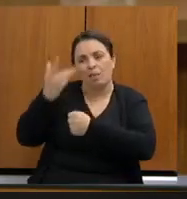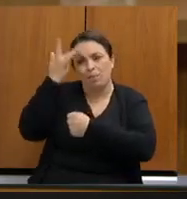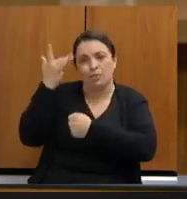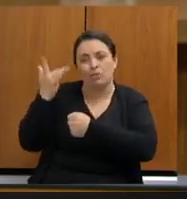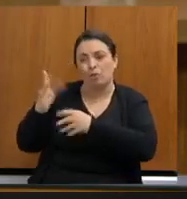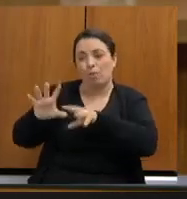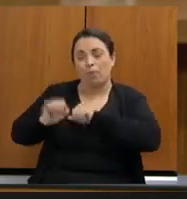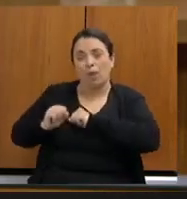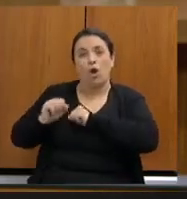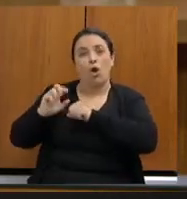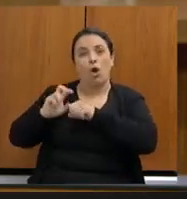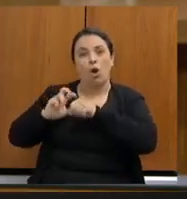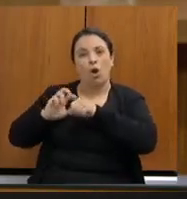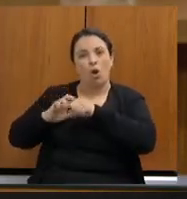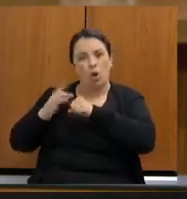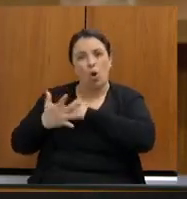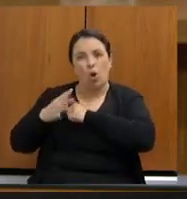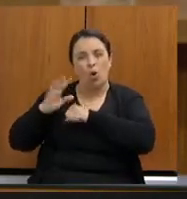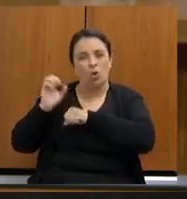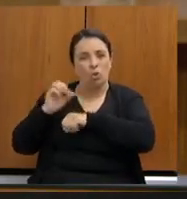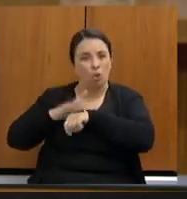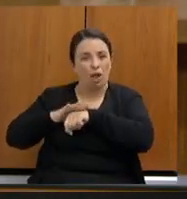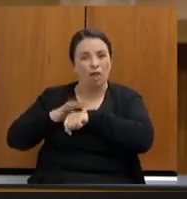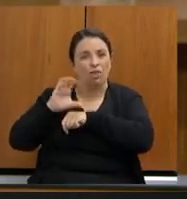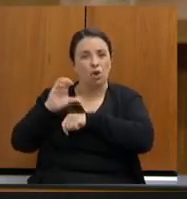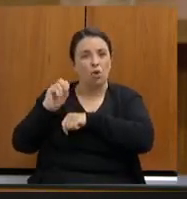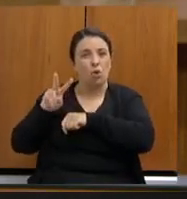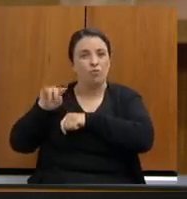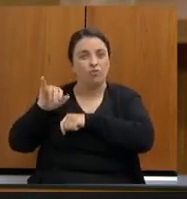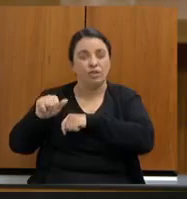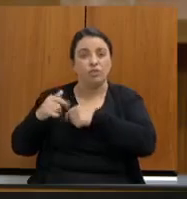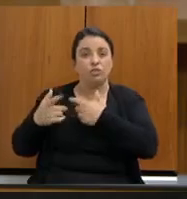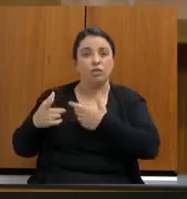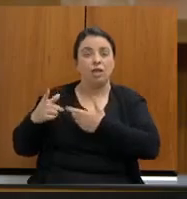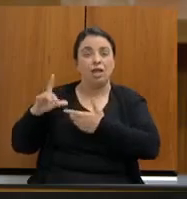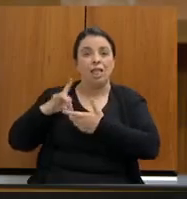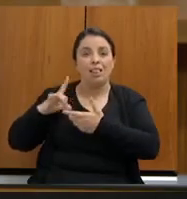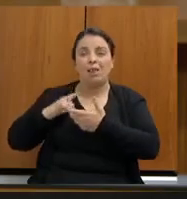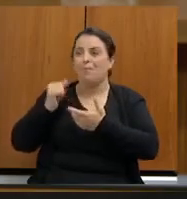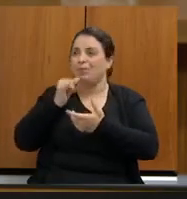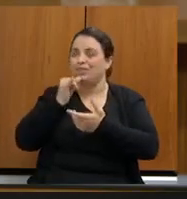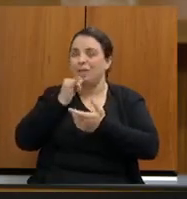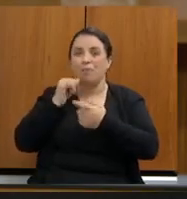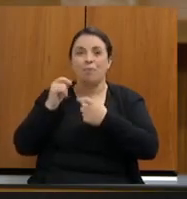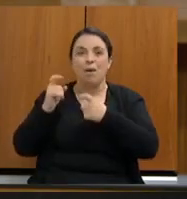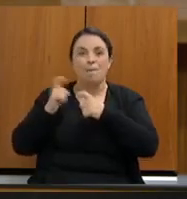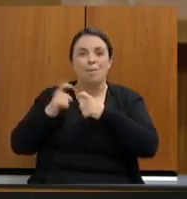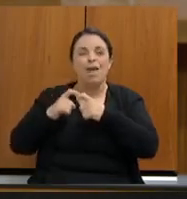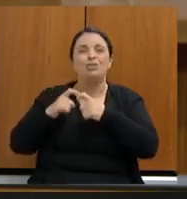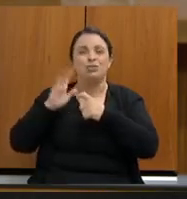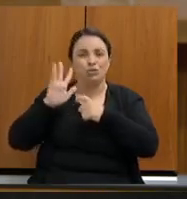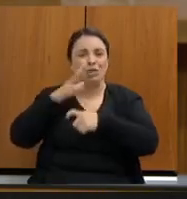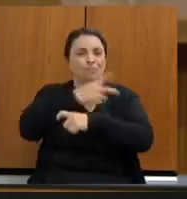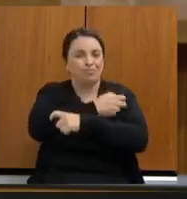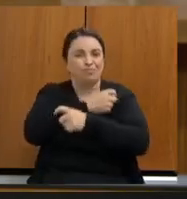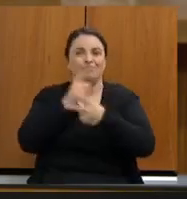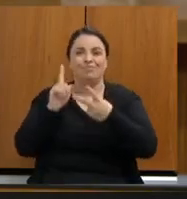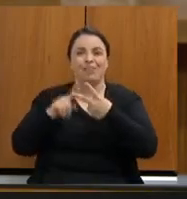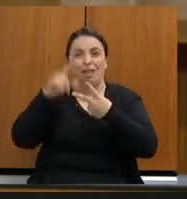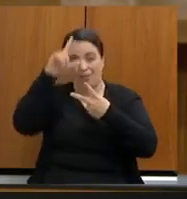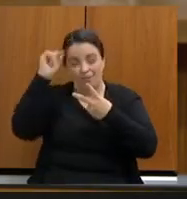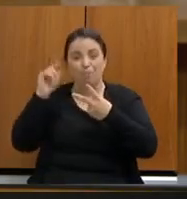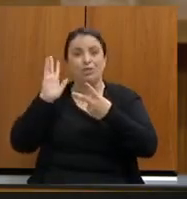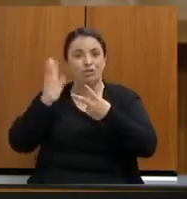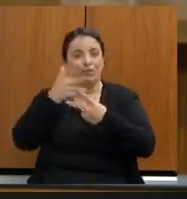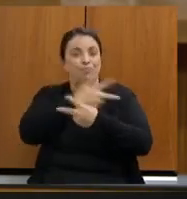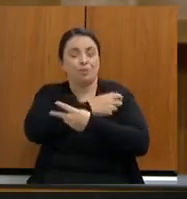convide tivéssemos ali médicos e enfermeiros vacinados e o bombeiro sem a vacinação na mesma